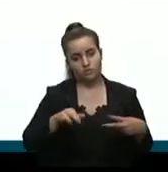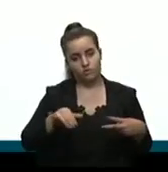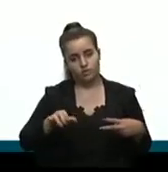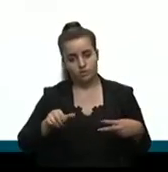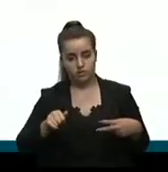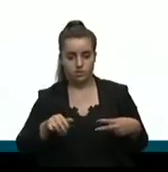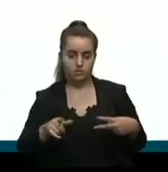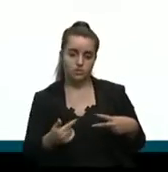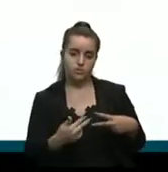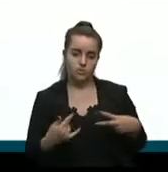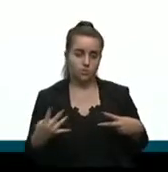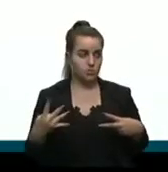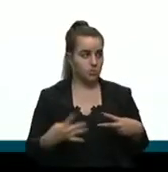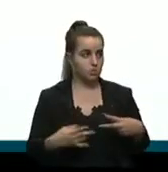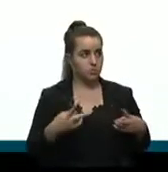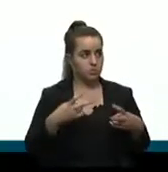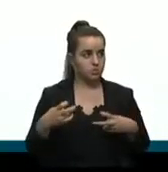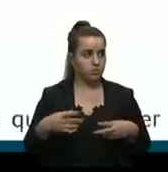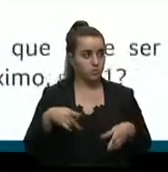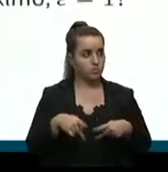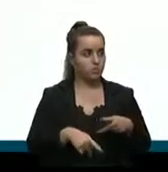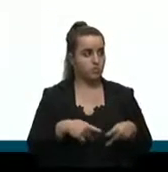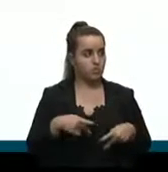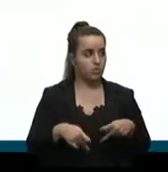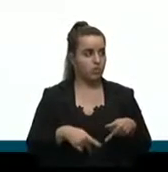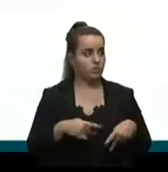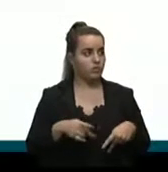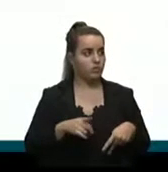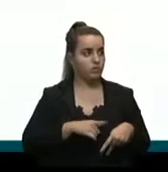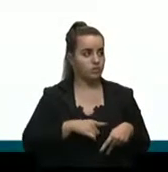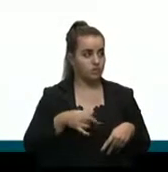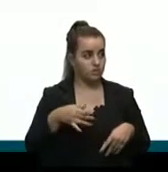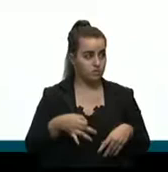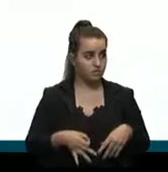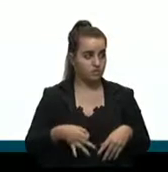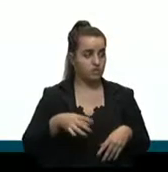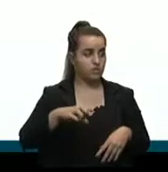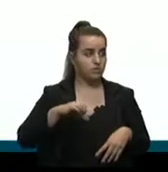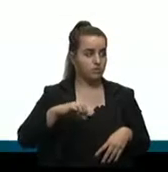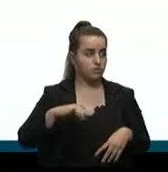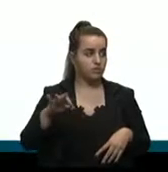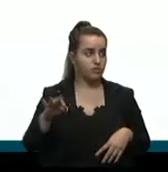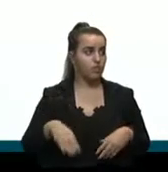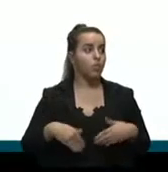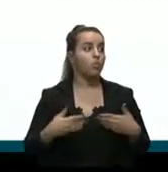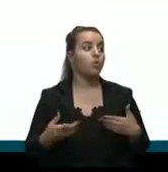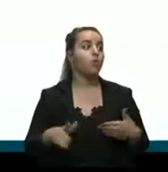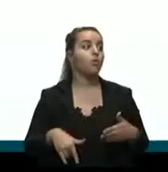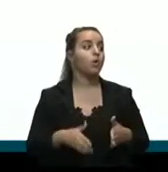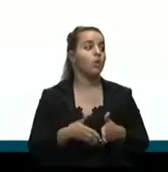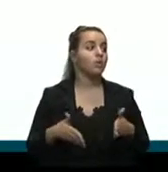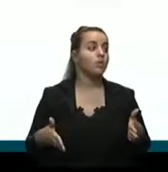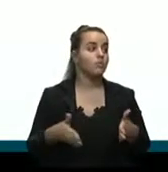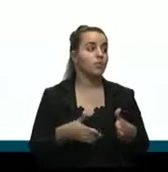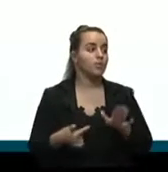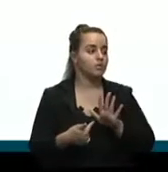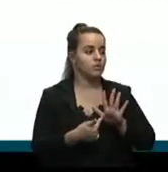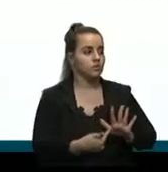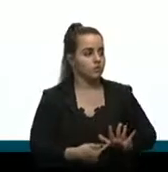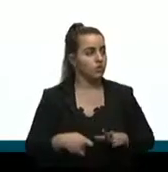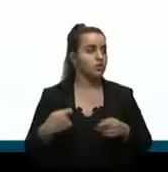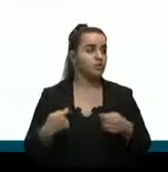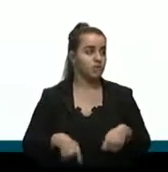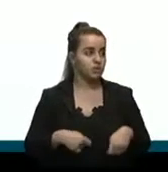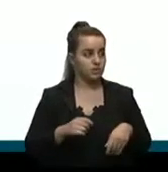observada em dada população, com precisão de 90%, qual o tamanho da